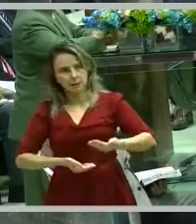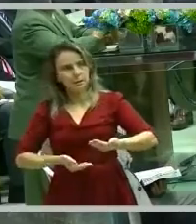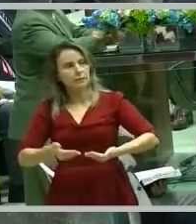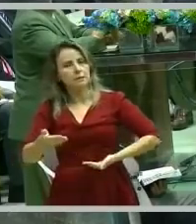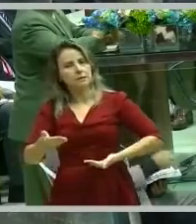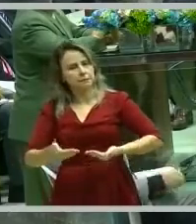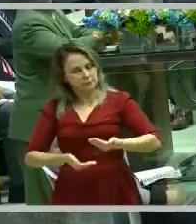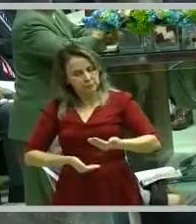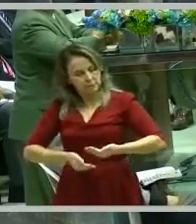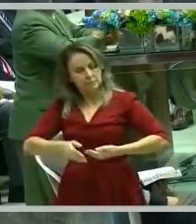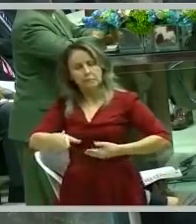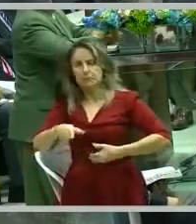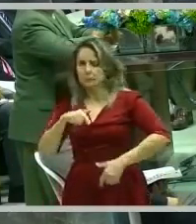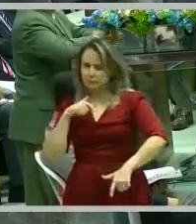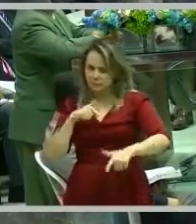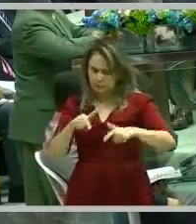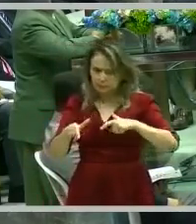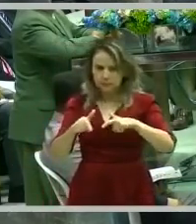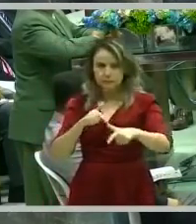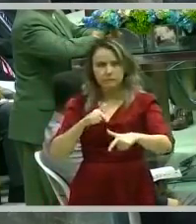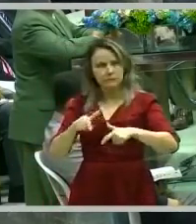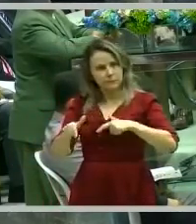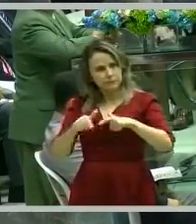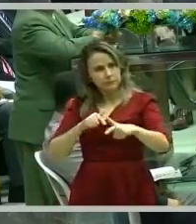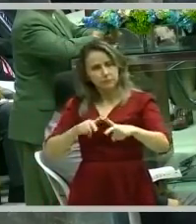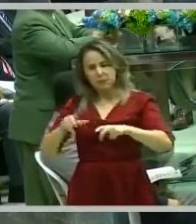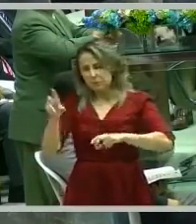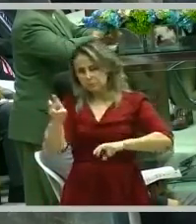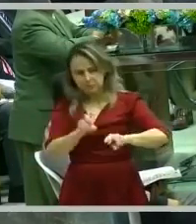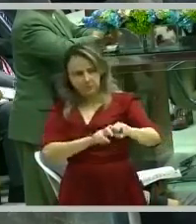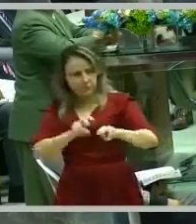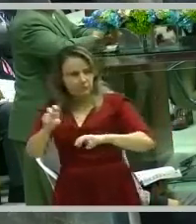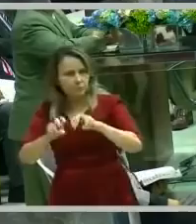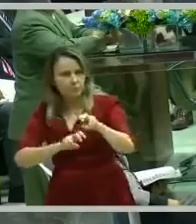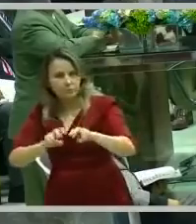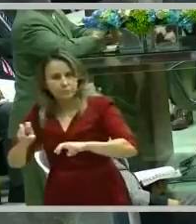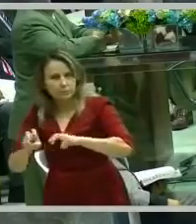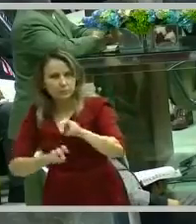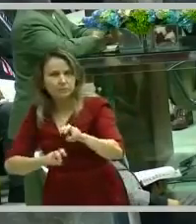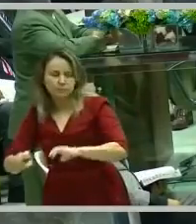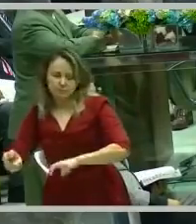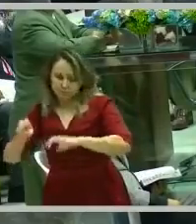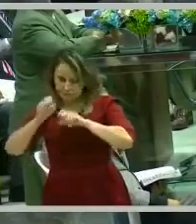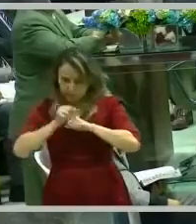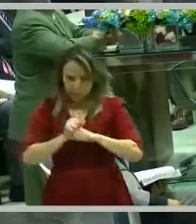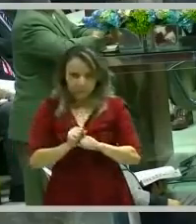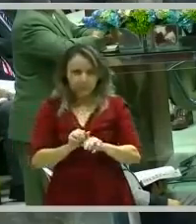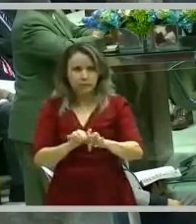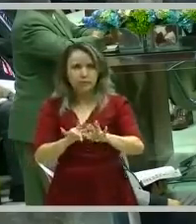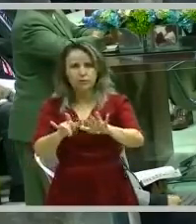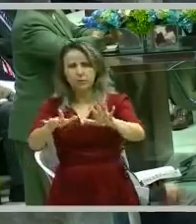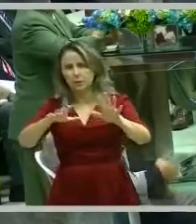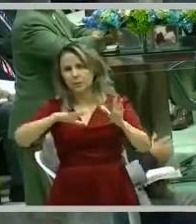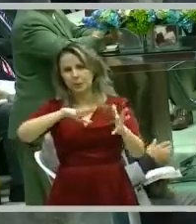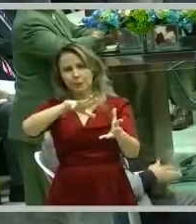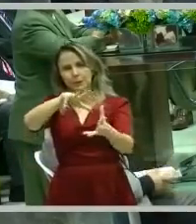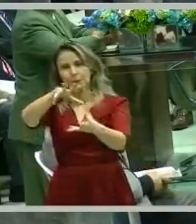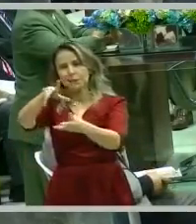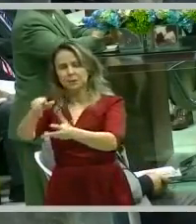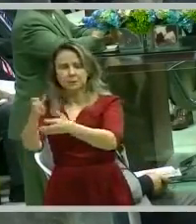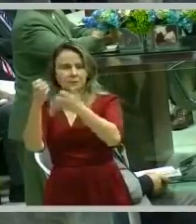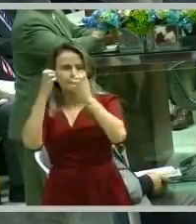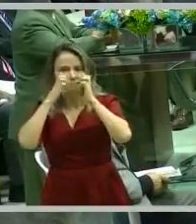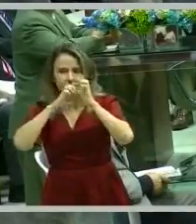é trabalho. O objetivo é dinamismo. O objetivo é invadir o mundo para resgatar as almas.